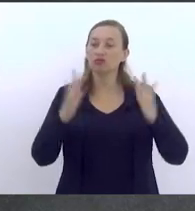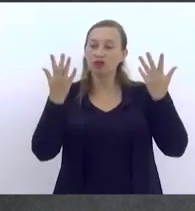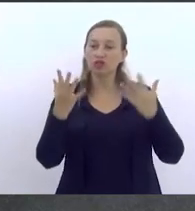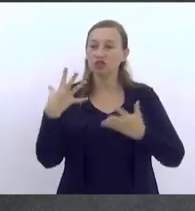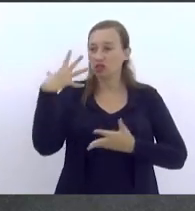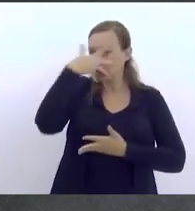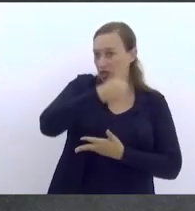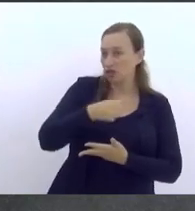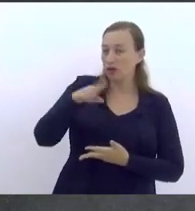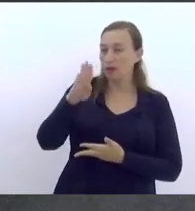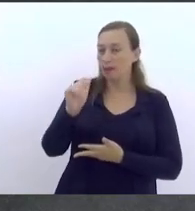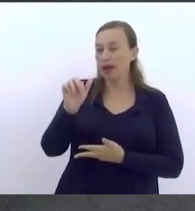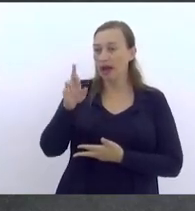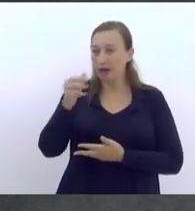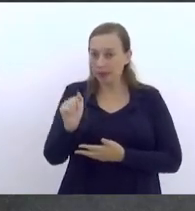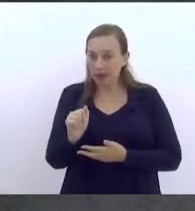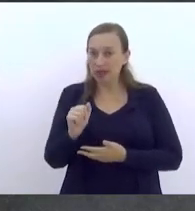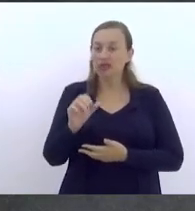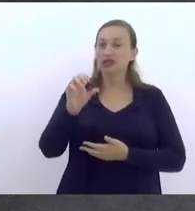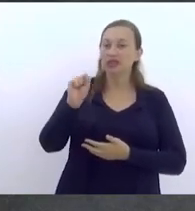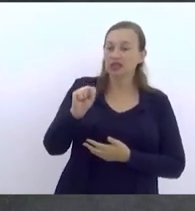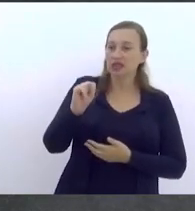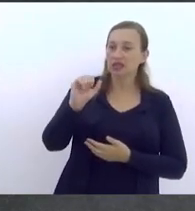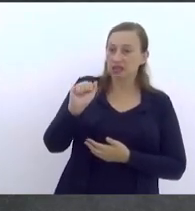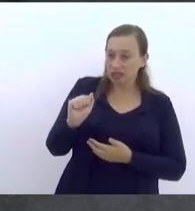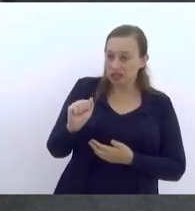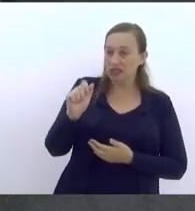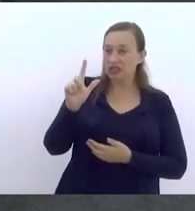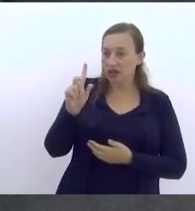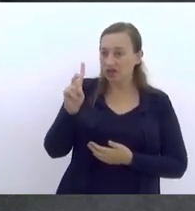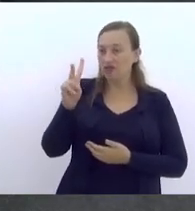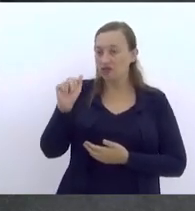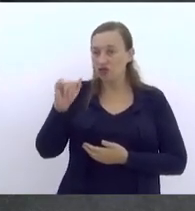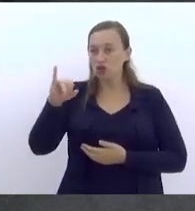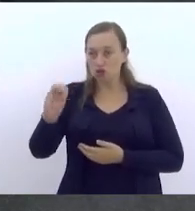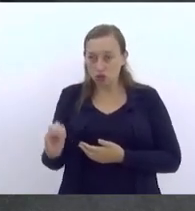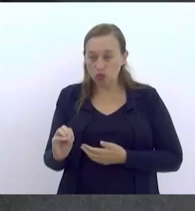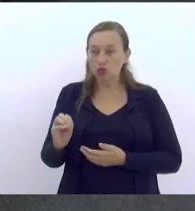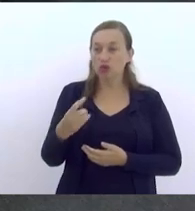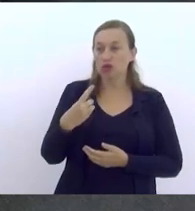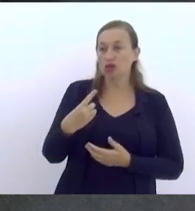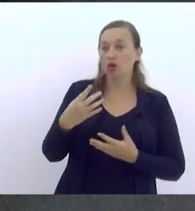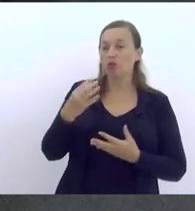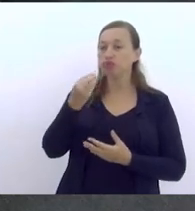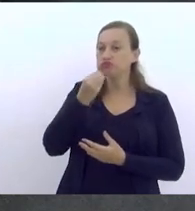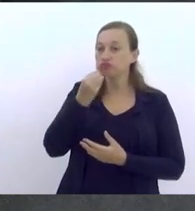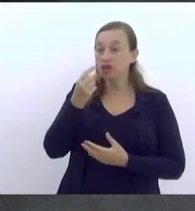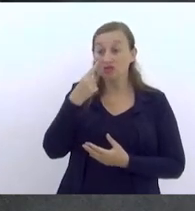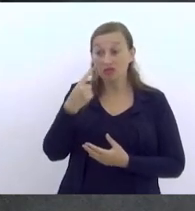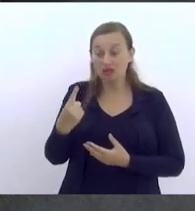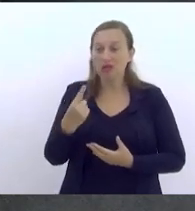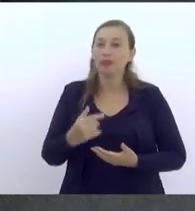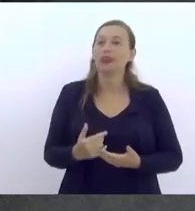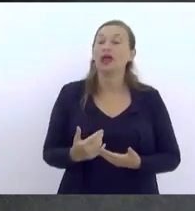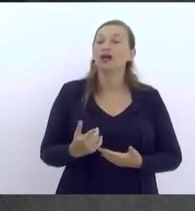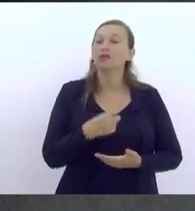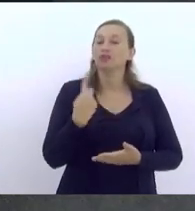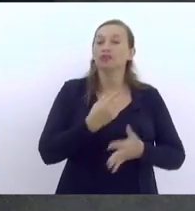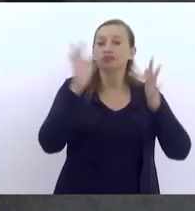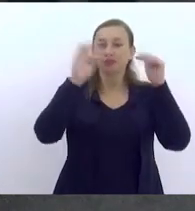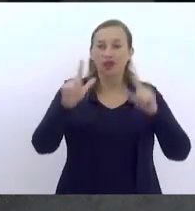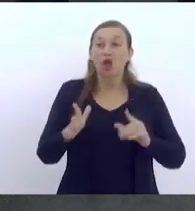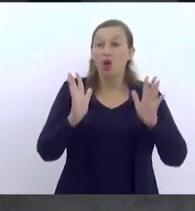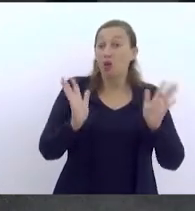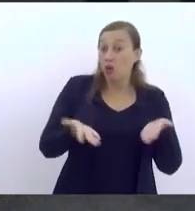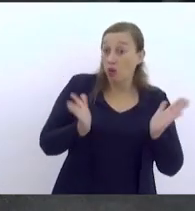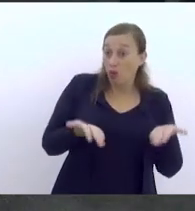com a Bárbara Toledo, com o Sávio Bittencourt, que eu tive a oportunidade, deputada, de presenciar. E aí, para nossa felicidade